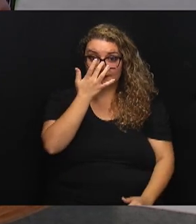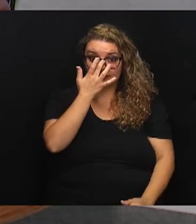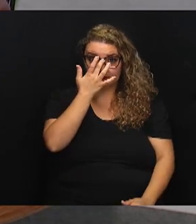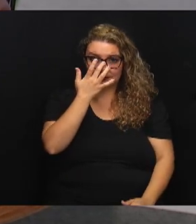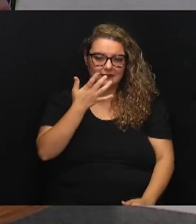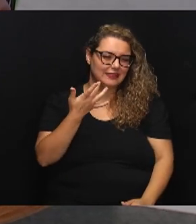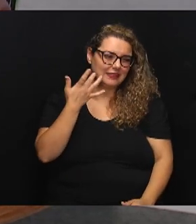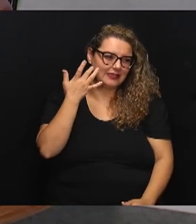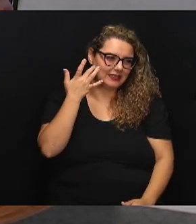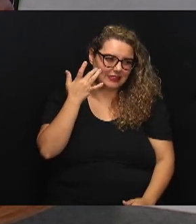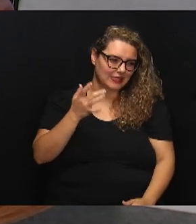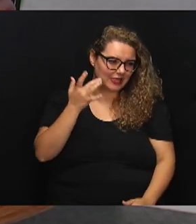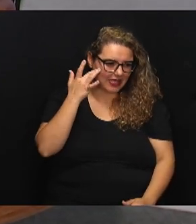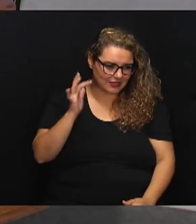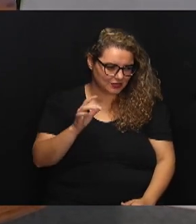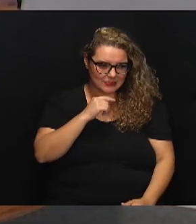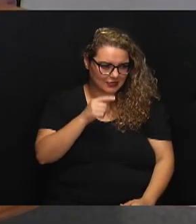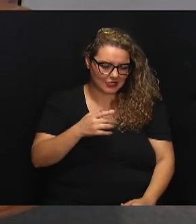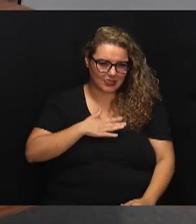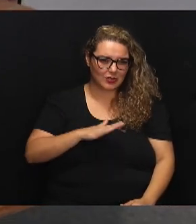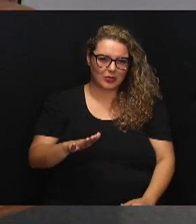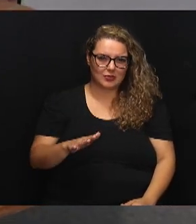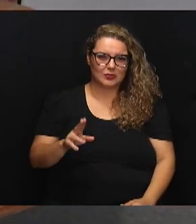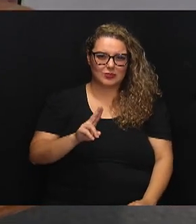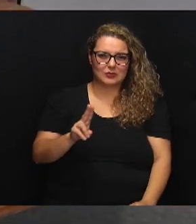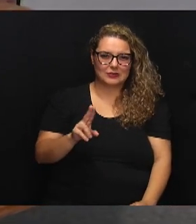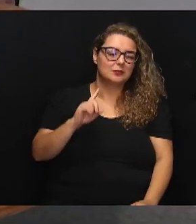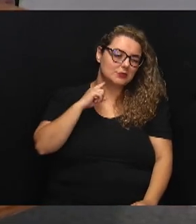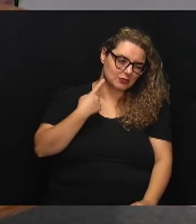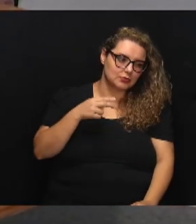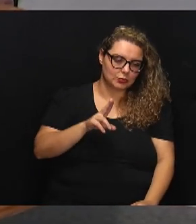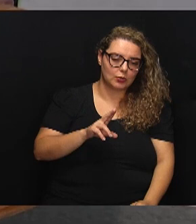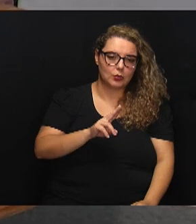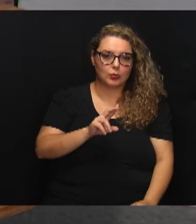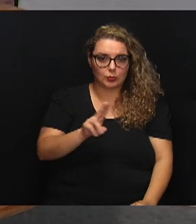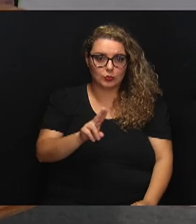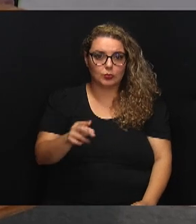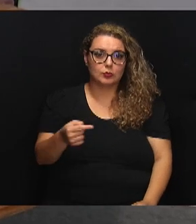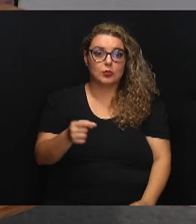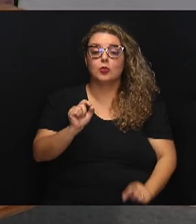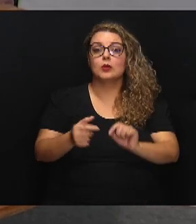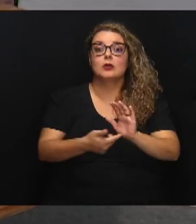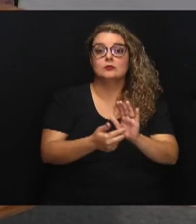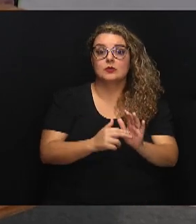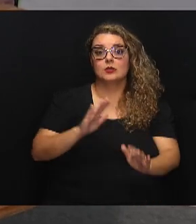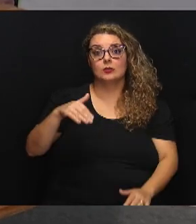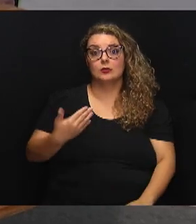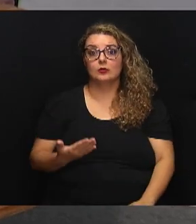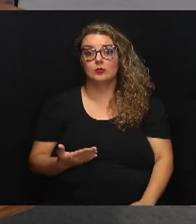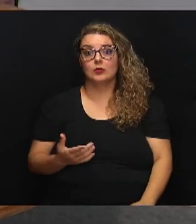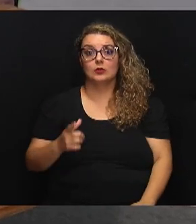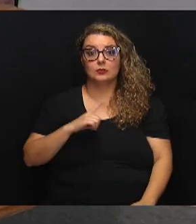seu nome exposto negativado, né? Sua pergunta falou o que significa isso. Na verdade, significa que quando você está